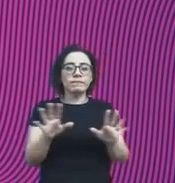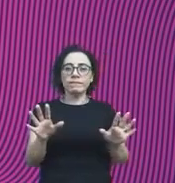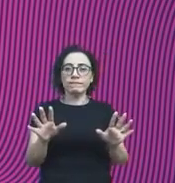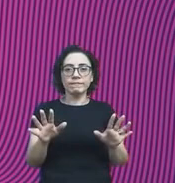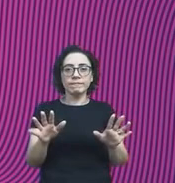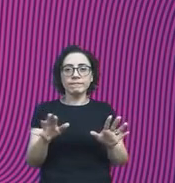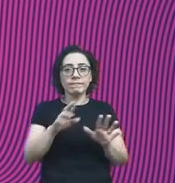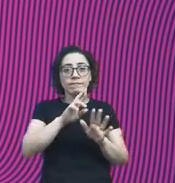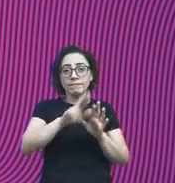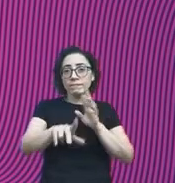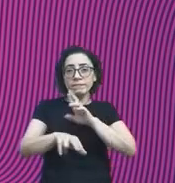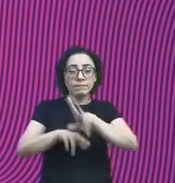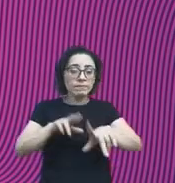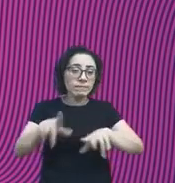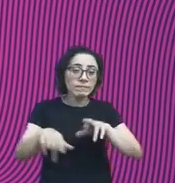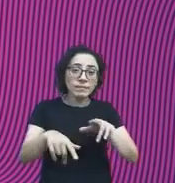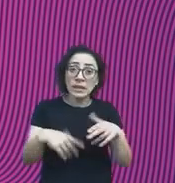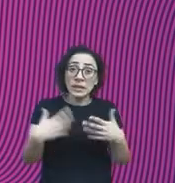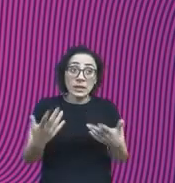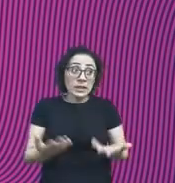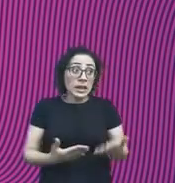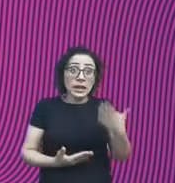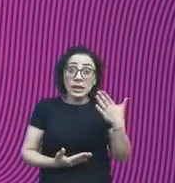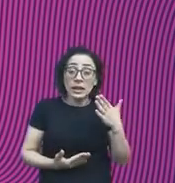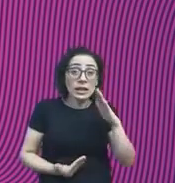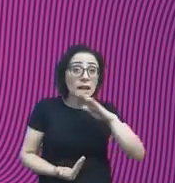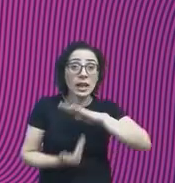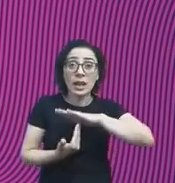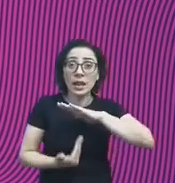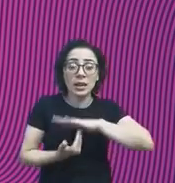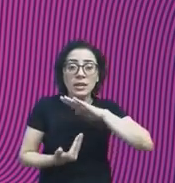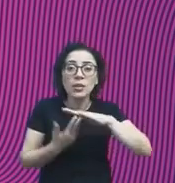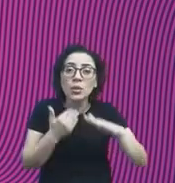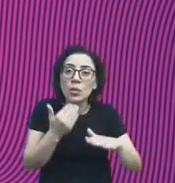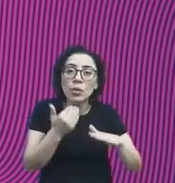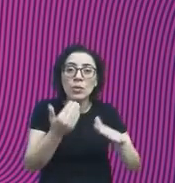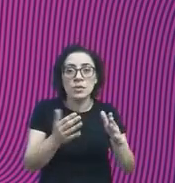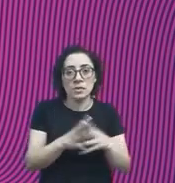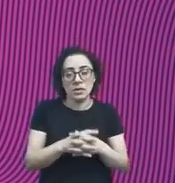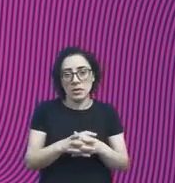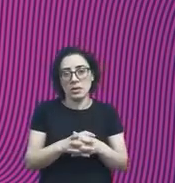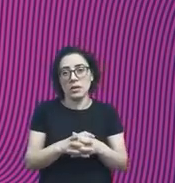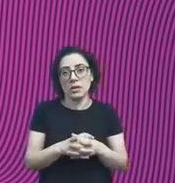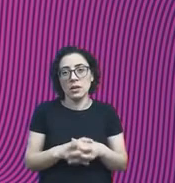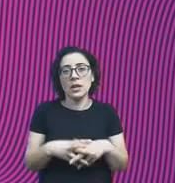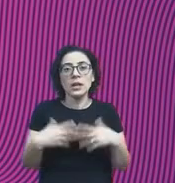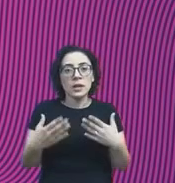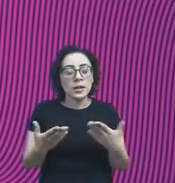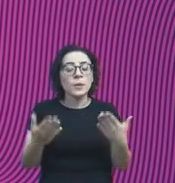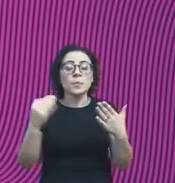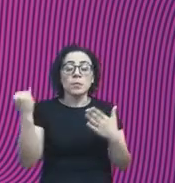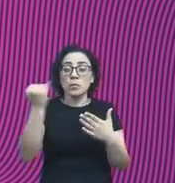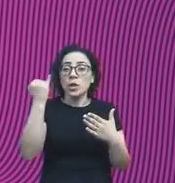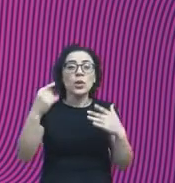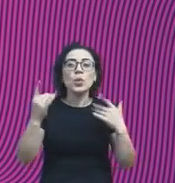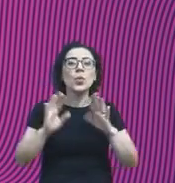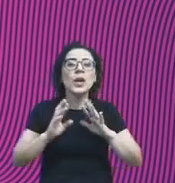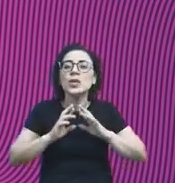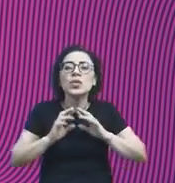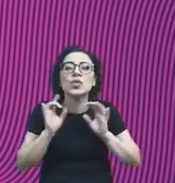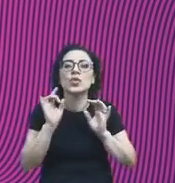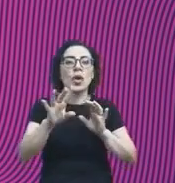gente ande na direção correta. Por isso, o importante agora não é mais discutir, a meu juízo, para onde